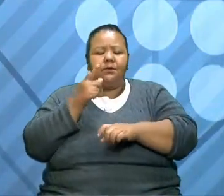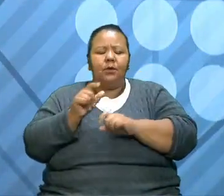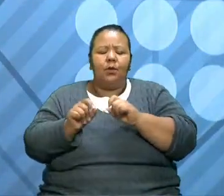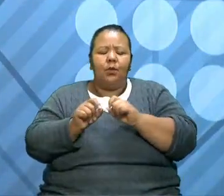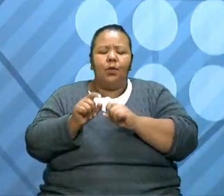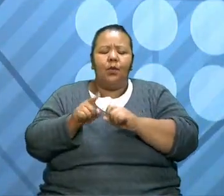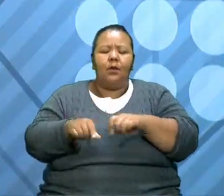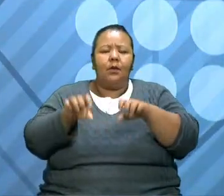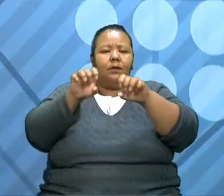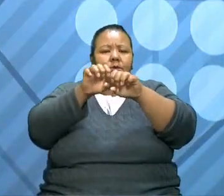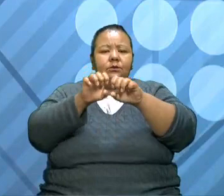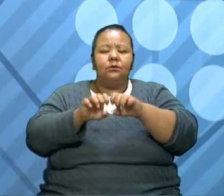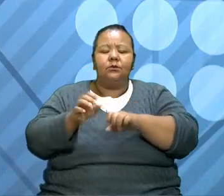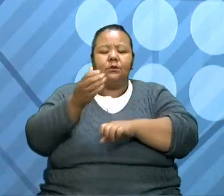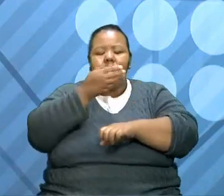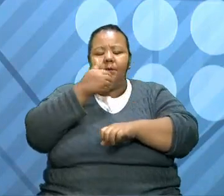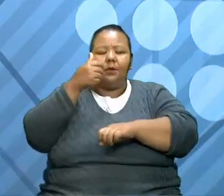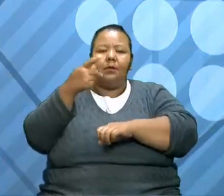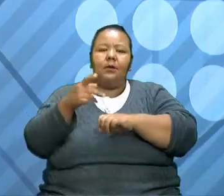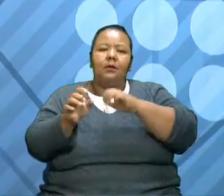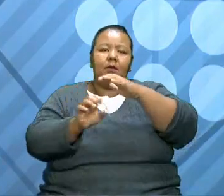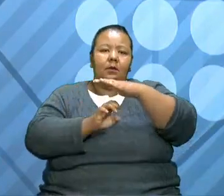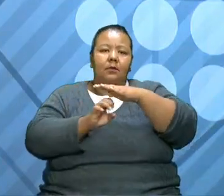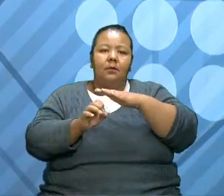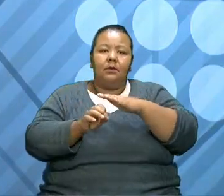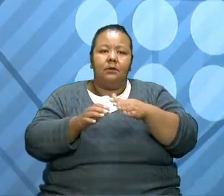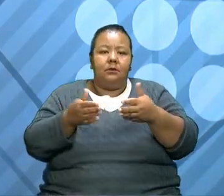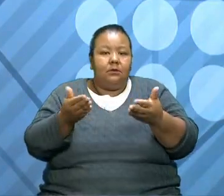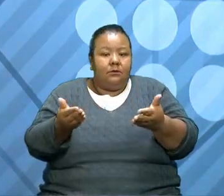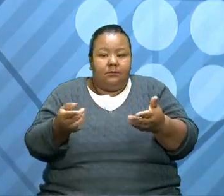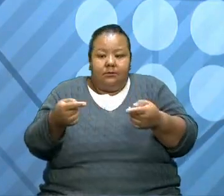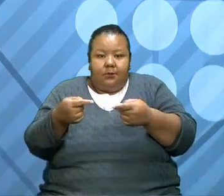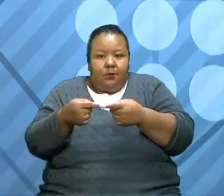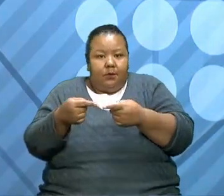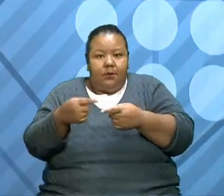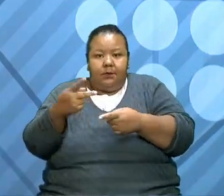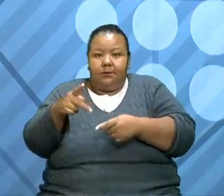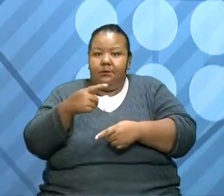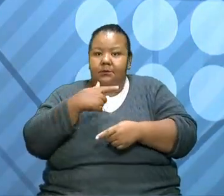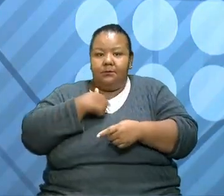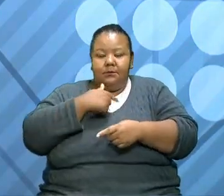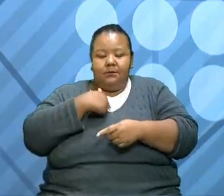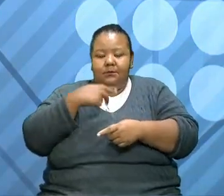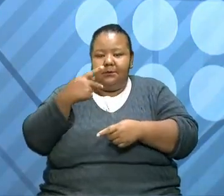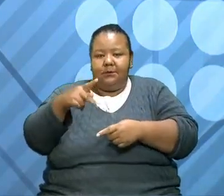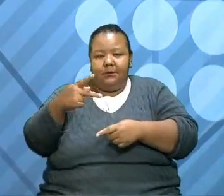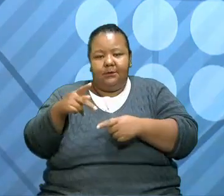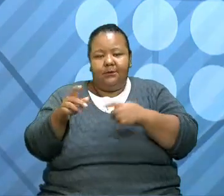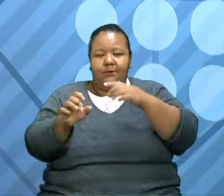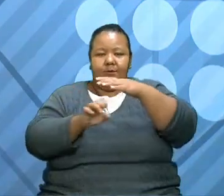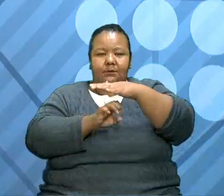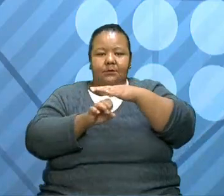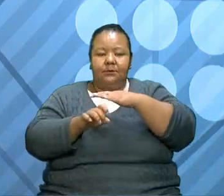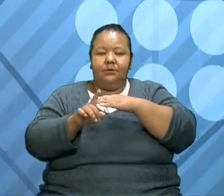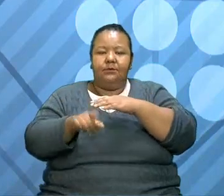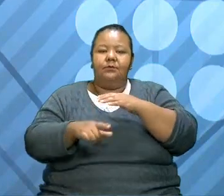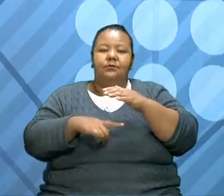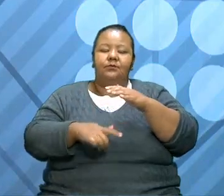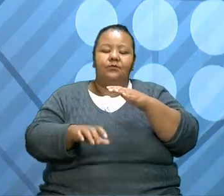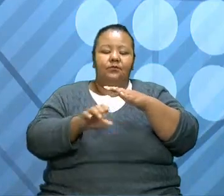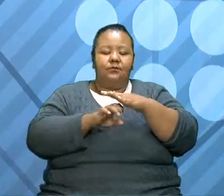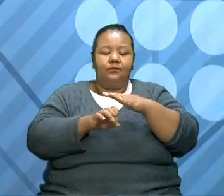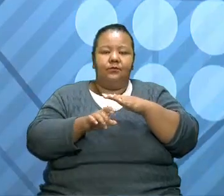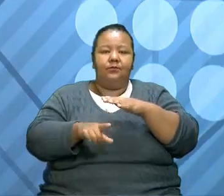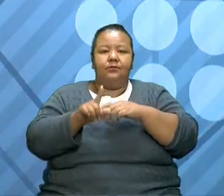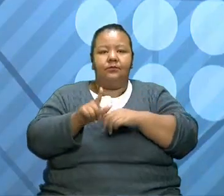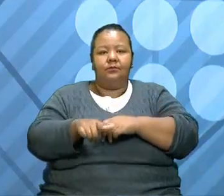a estrutura mais adequada para a empresa? Aquela que satisfazer mais as necessidades da sua empresa. Tem empresa que é